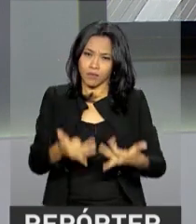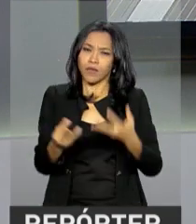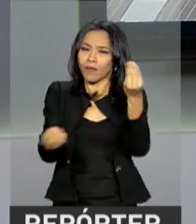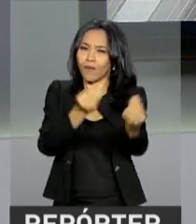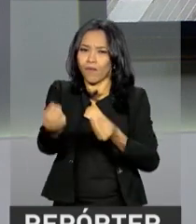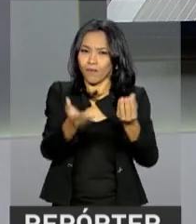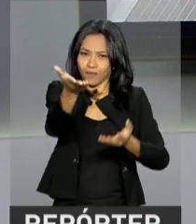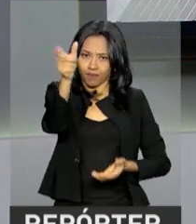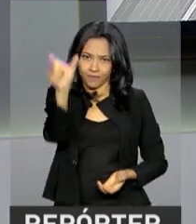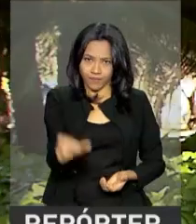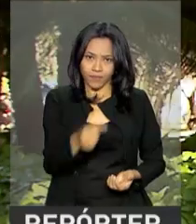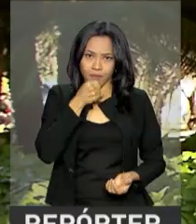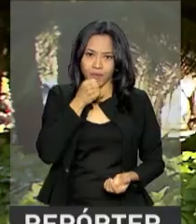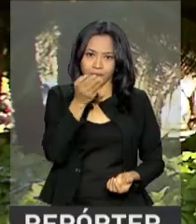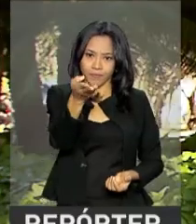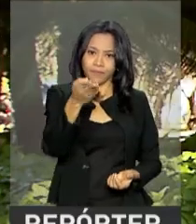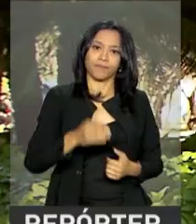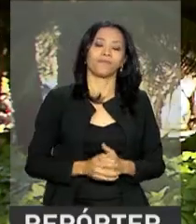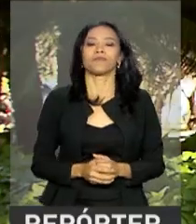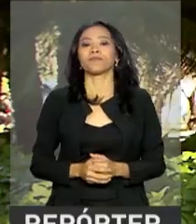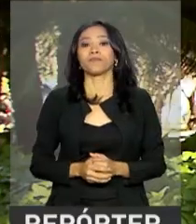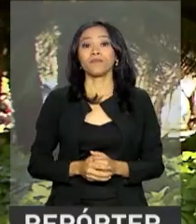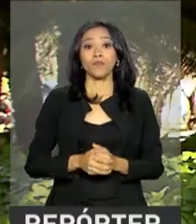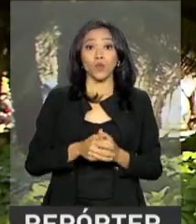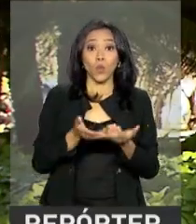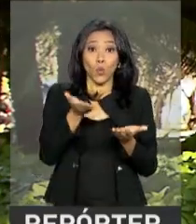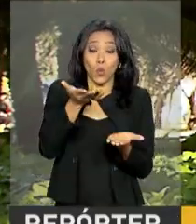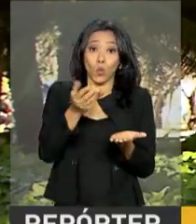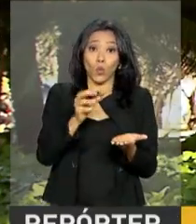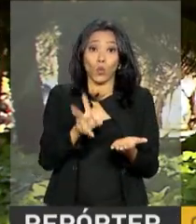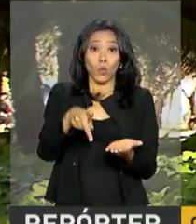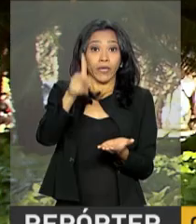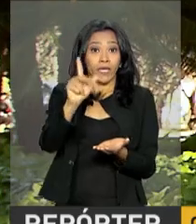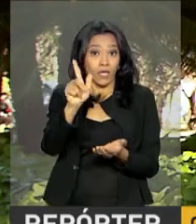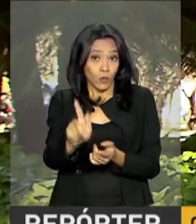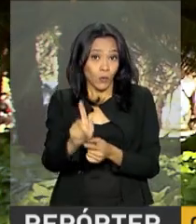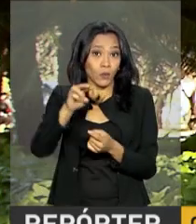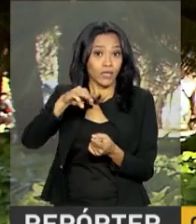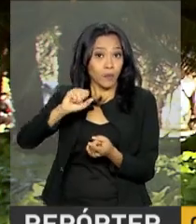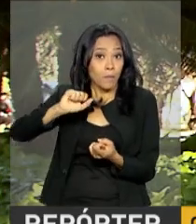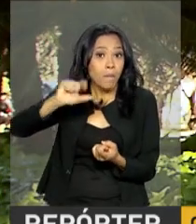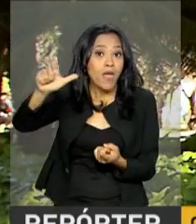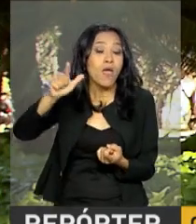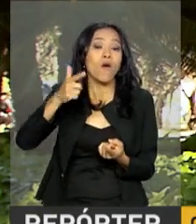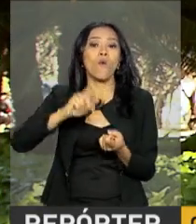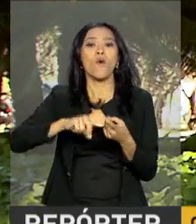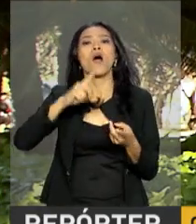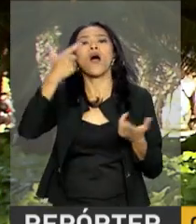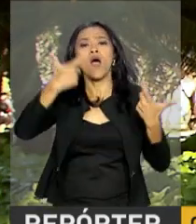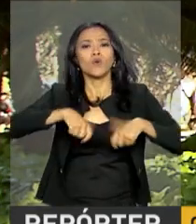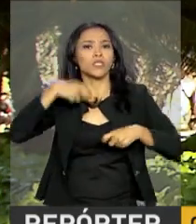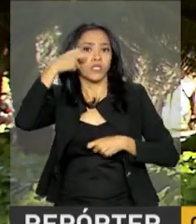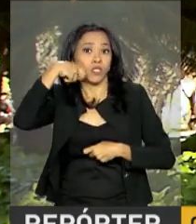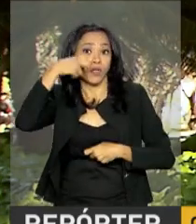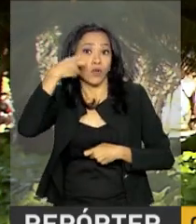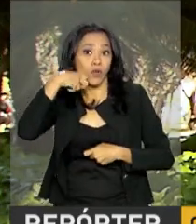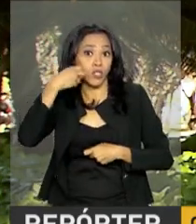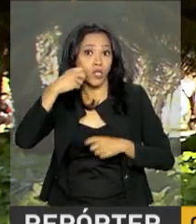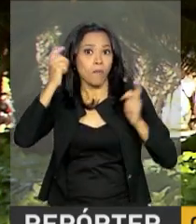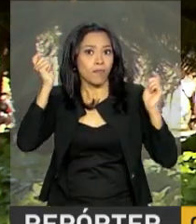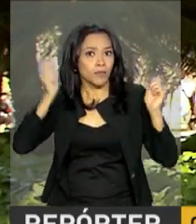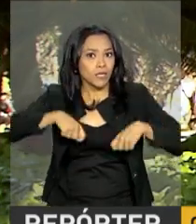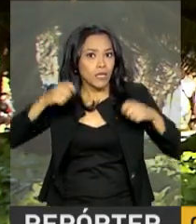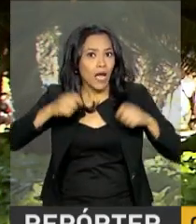lopes o quilo do mel de abelha sem ferrão produzido no agreste do rio grande do norte pode valer até